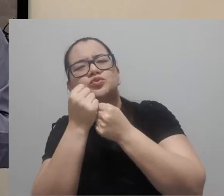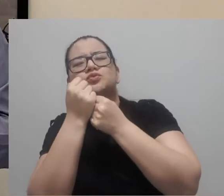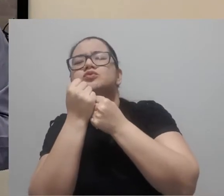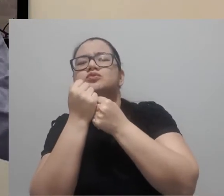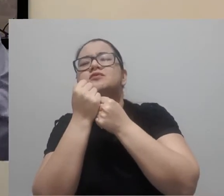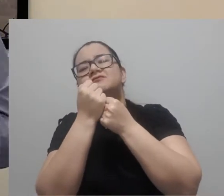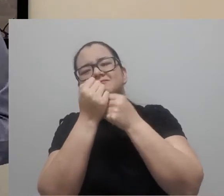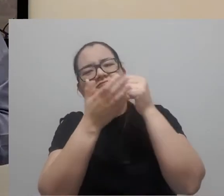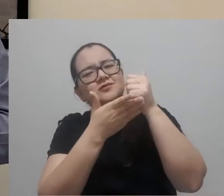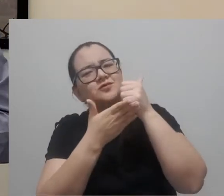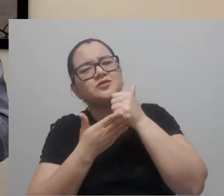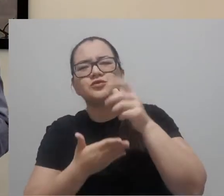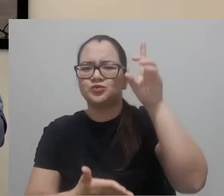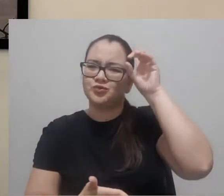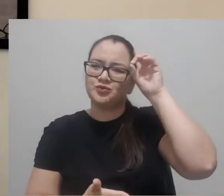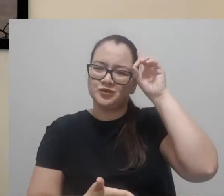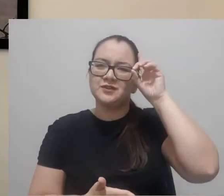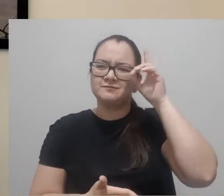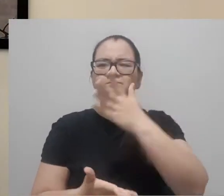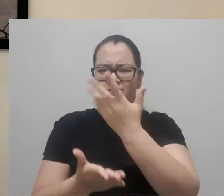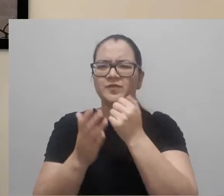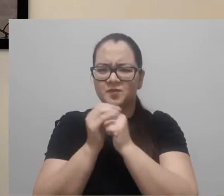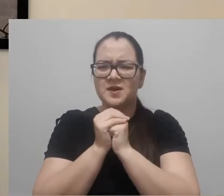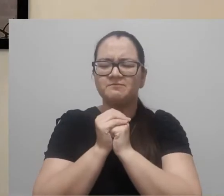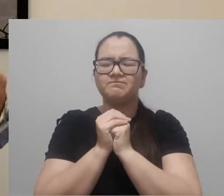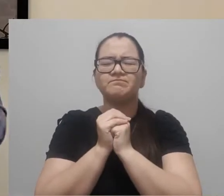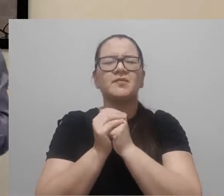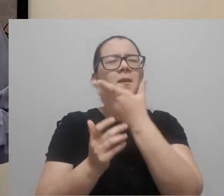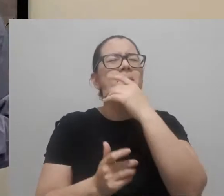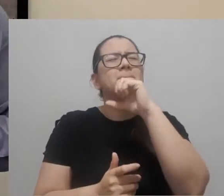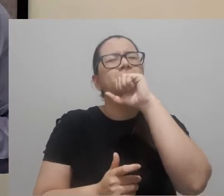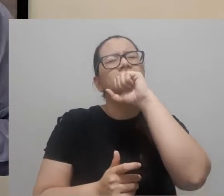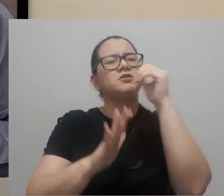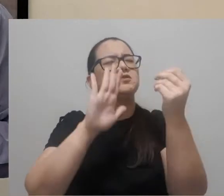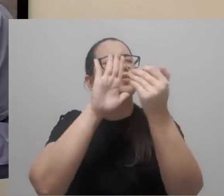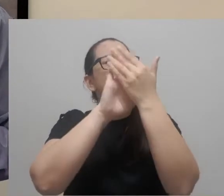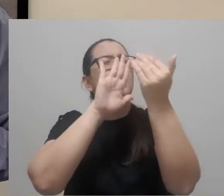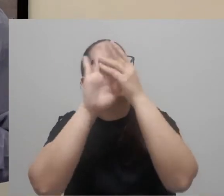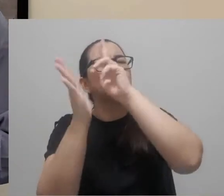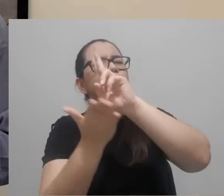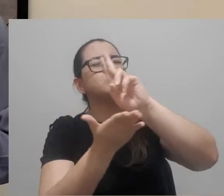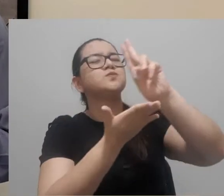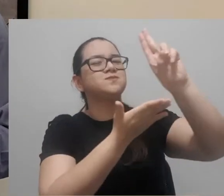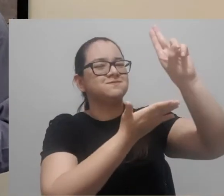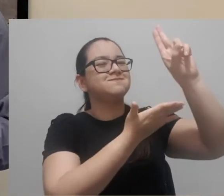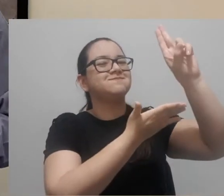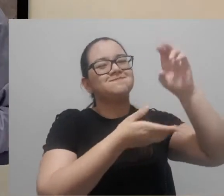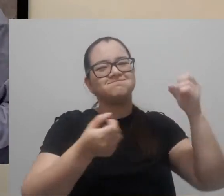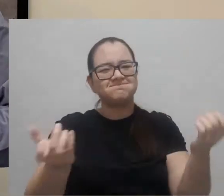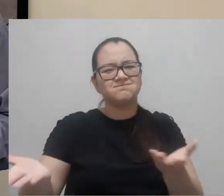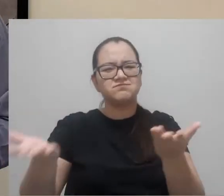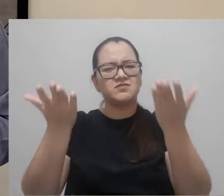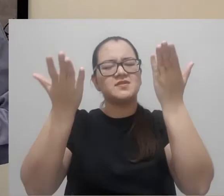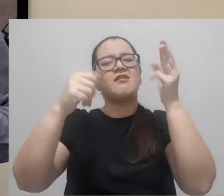nos alimentando. Eu quero orar por você. Pai, eu quero louvar o teu nome, eu quero te exaltar